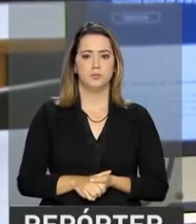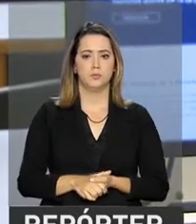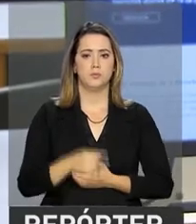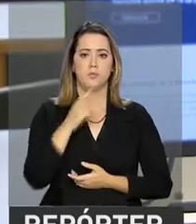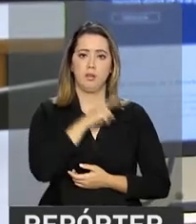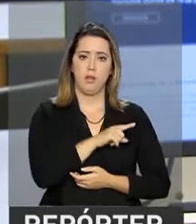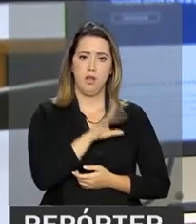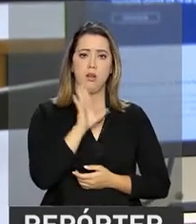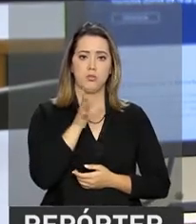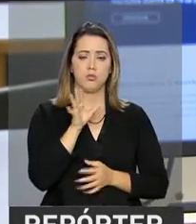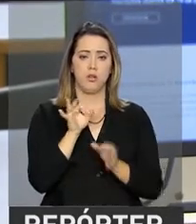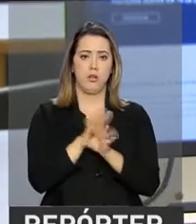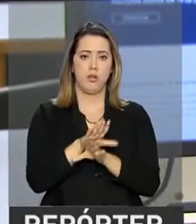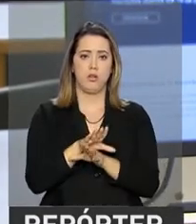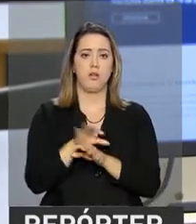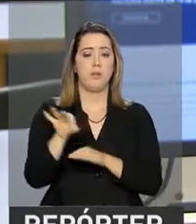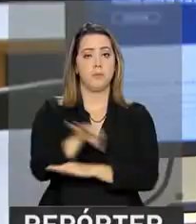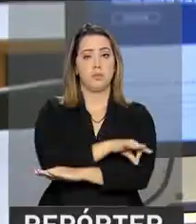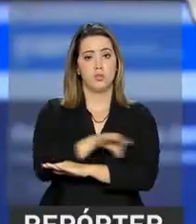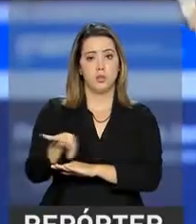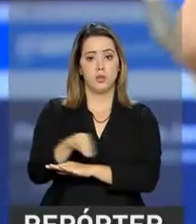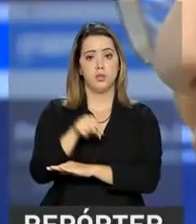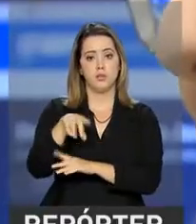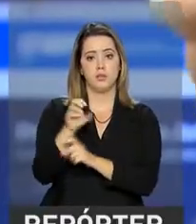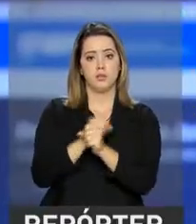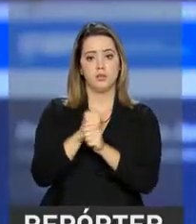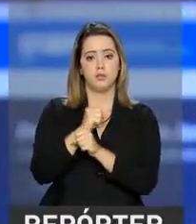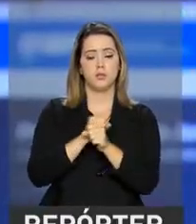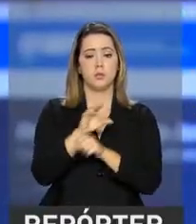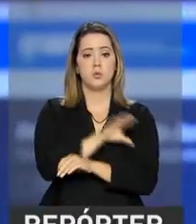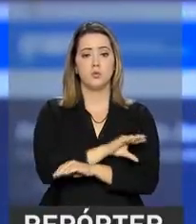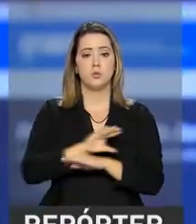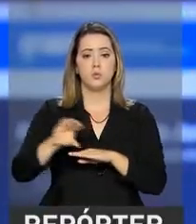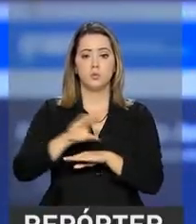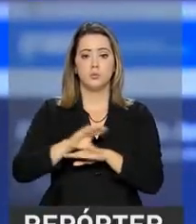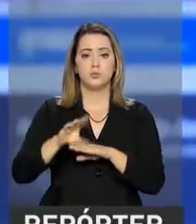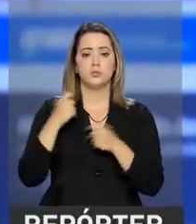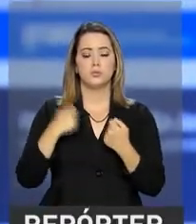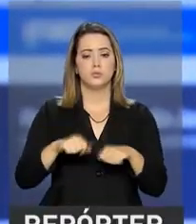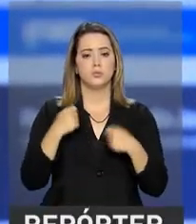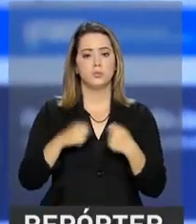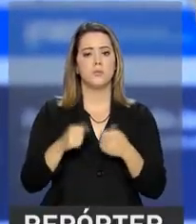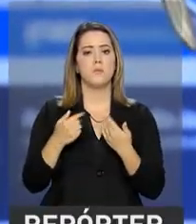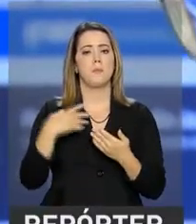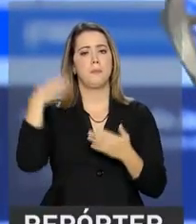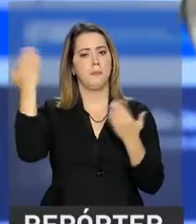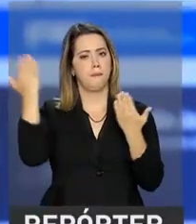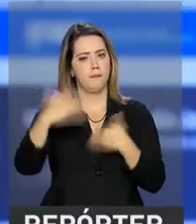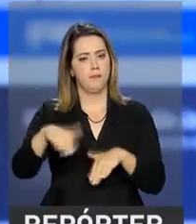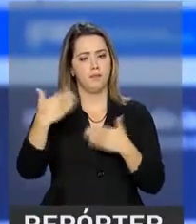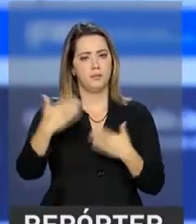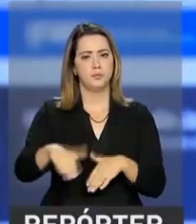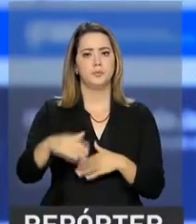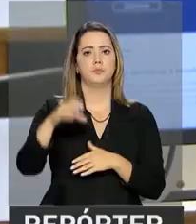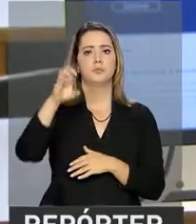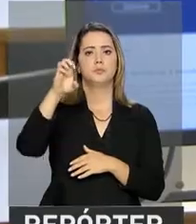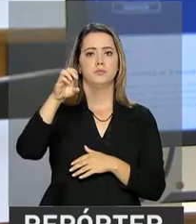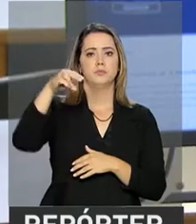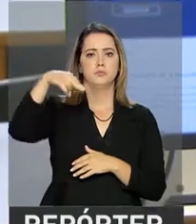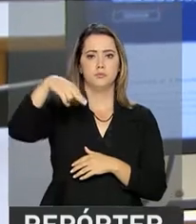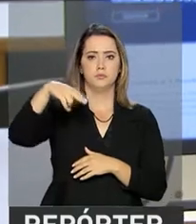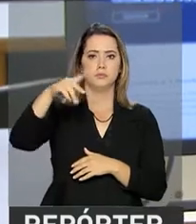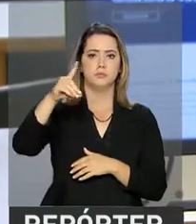Natália se forma em Engenharia Civil neste ano. O curso que ela faz está na lista dos que vão ser avaliados pelo Exame Nacional